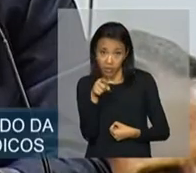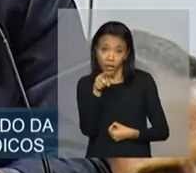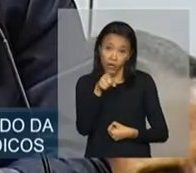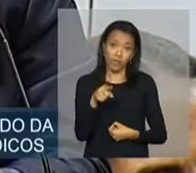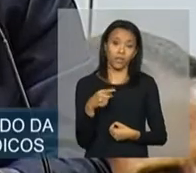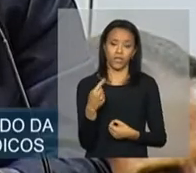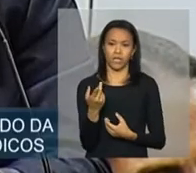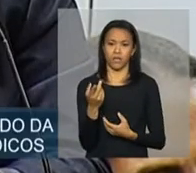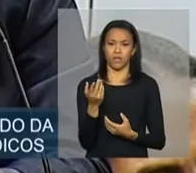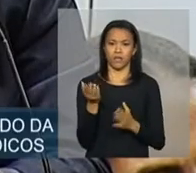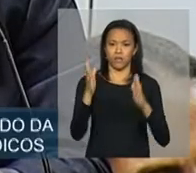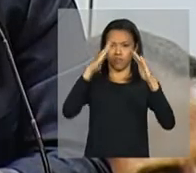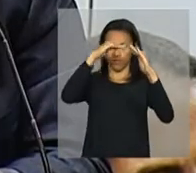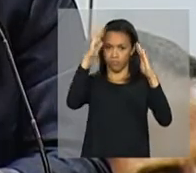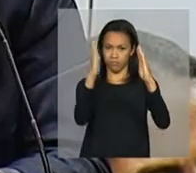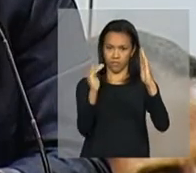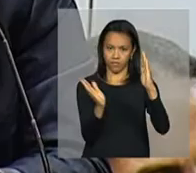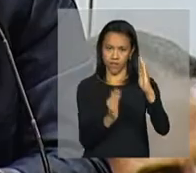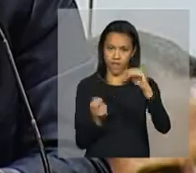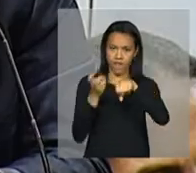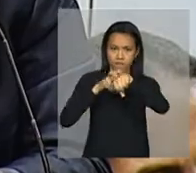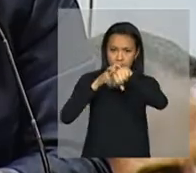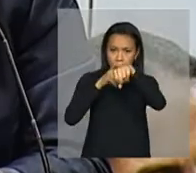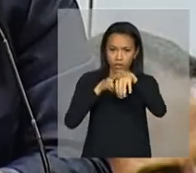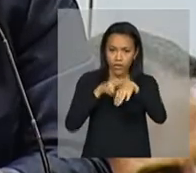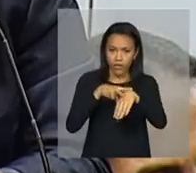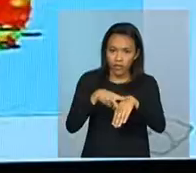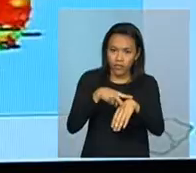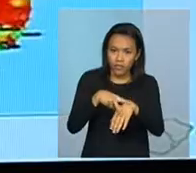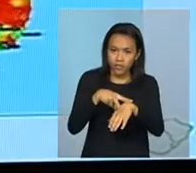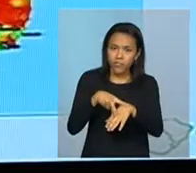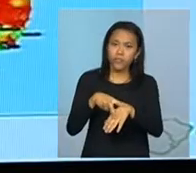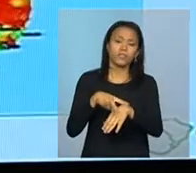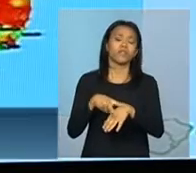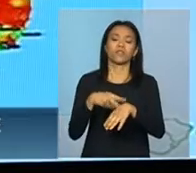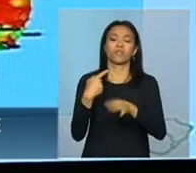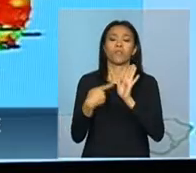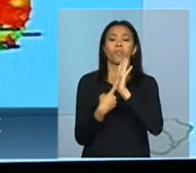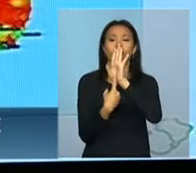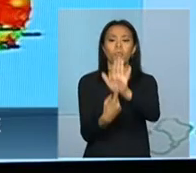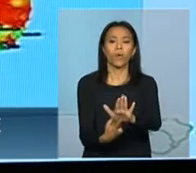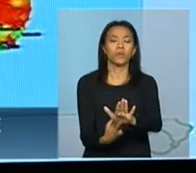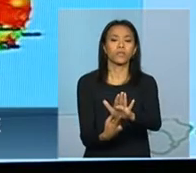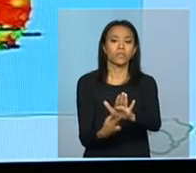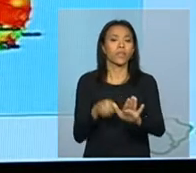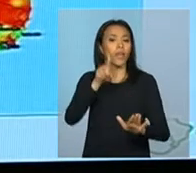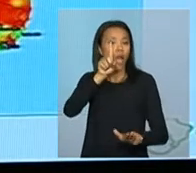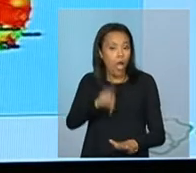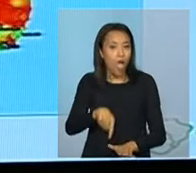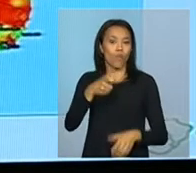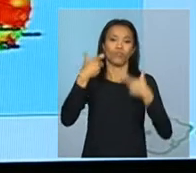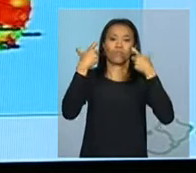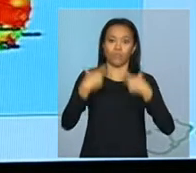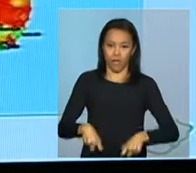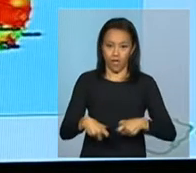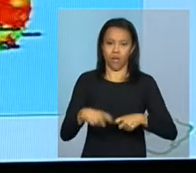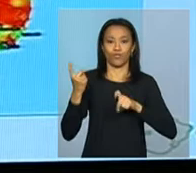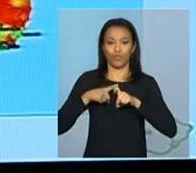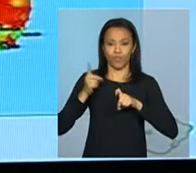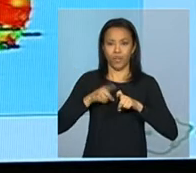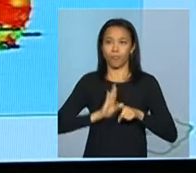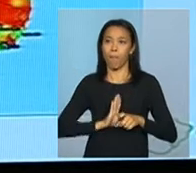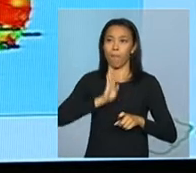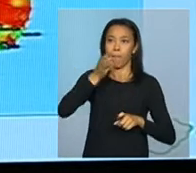vem aí essas manchas esverdeadas eles são onde estes os métodos se